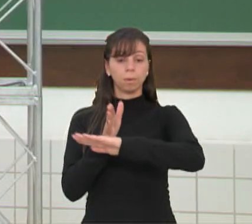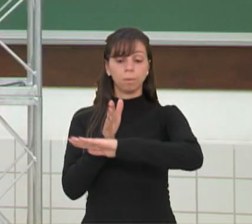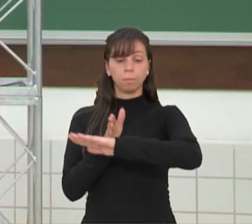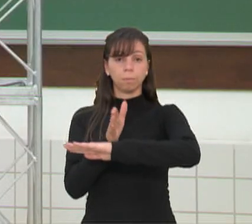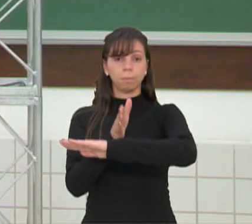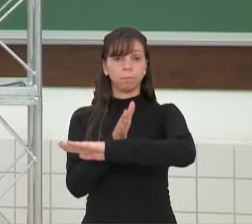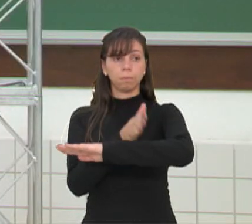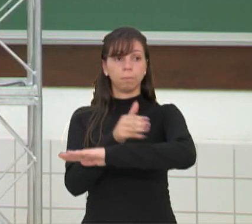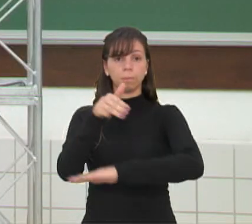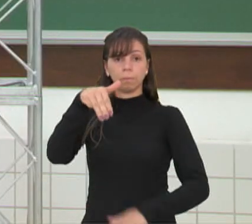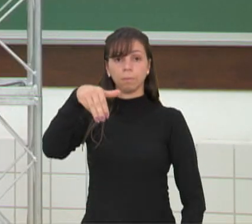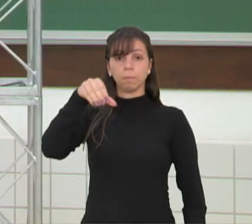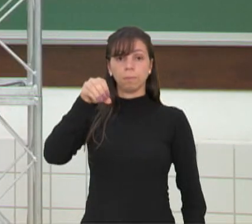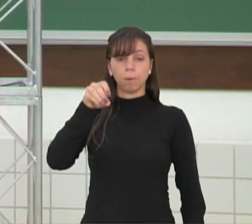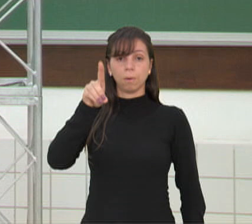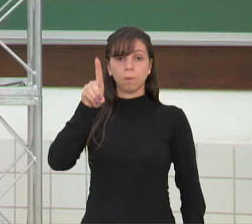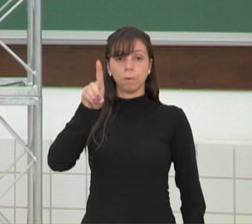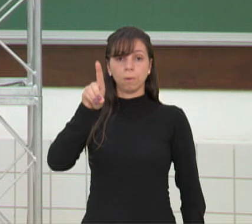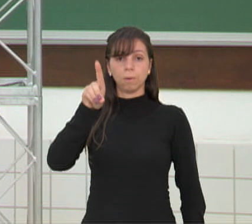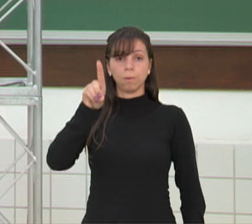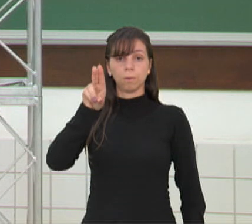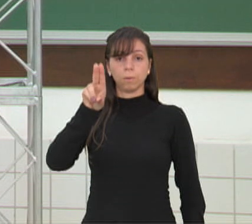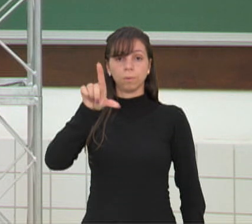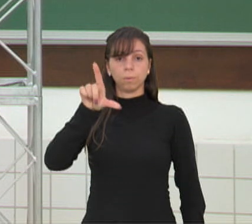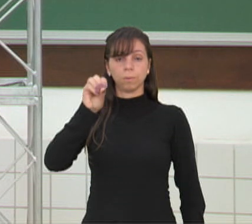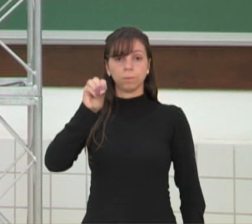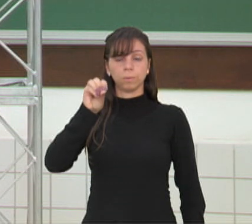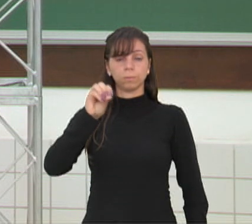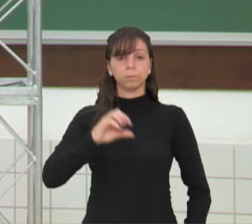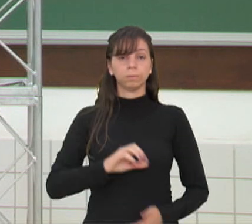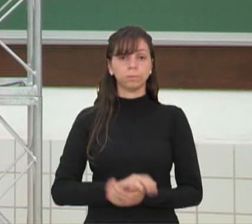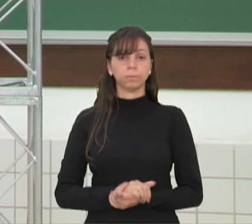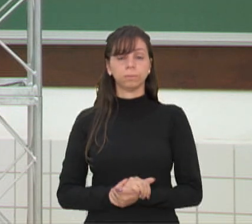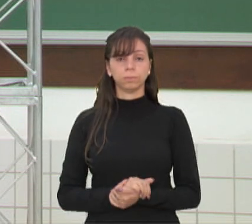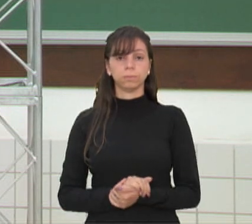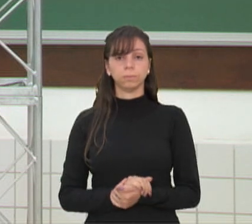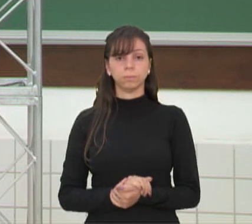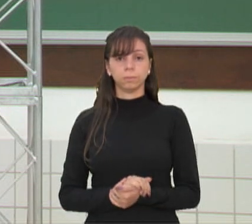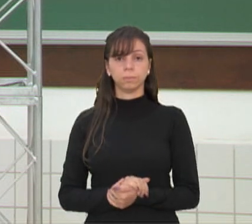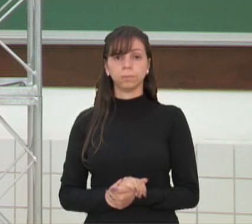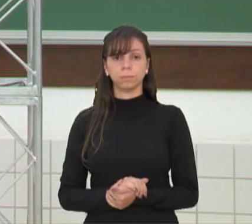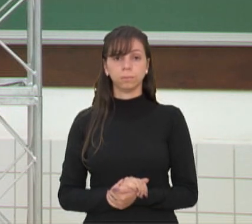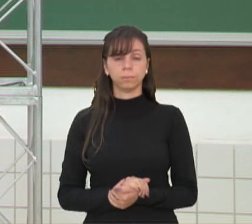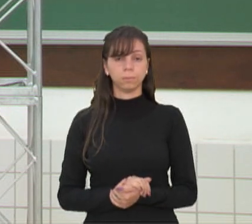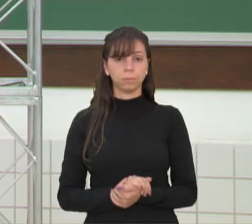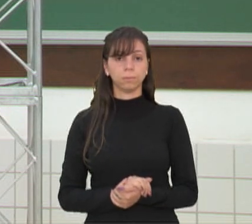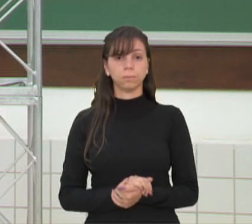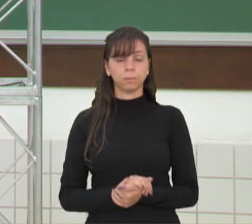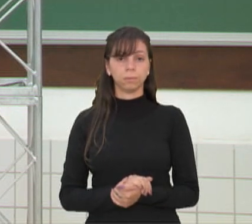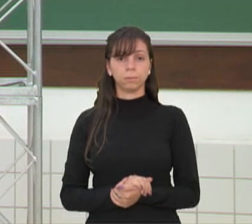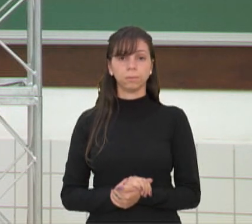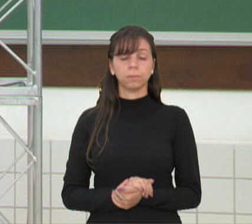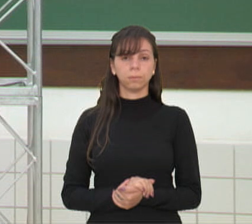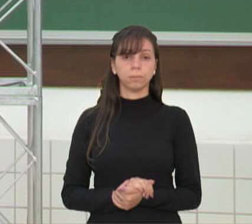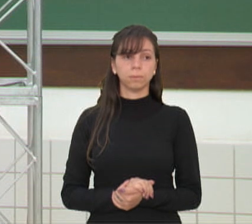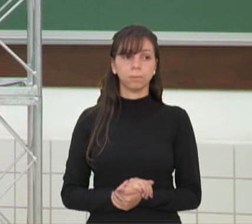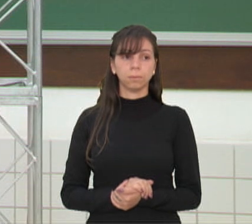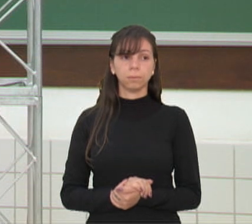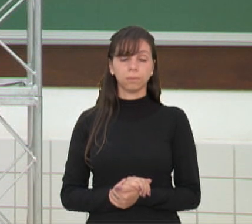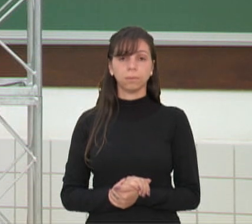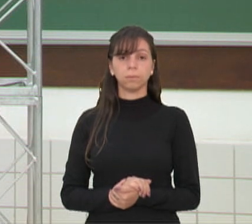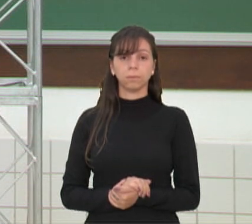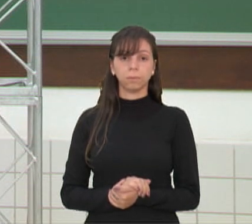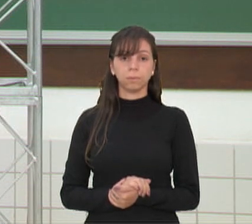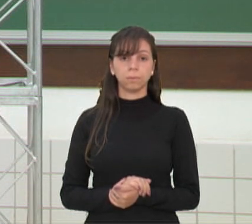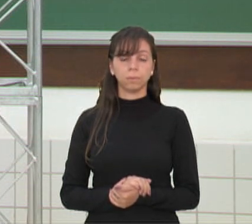o módulo maior do qual você subtrai o módulo menor. Então, o módulo de 2,3 é maior que o módulo de 1,41.